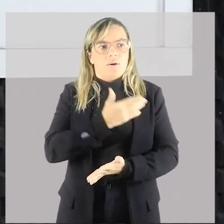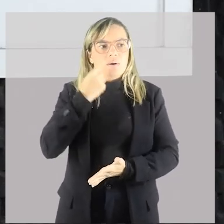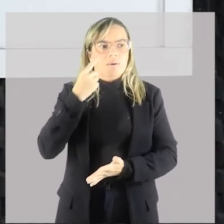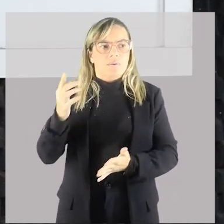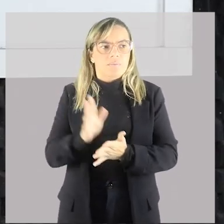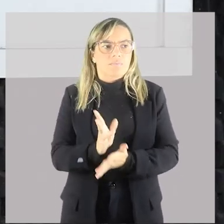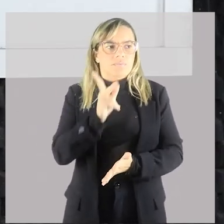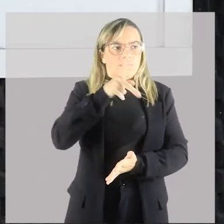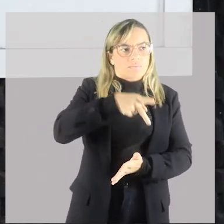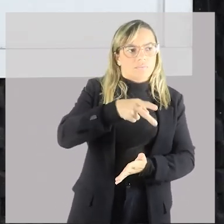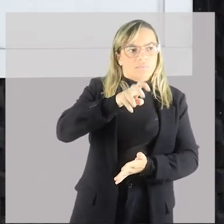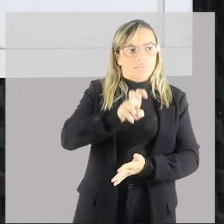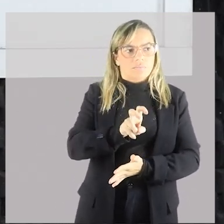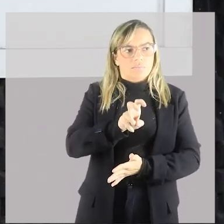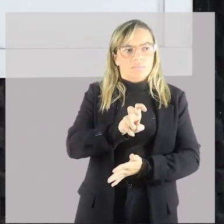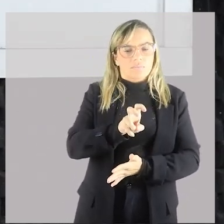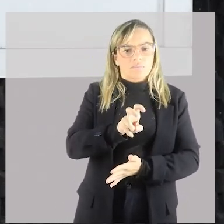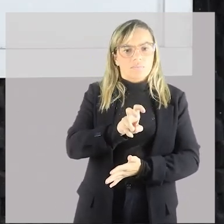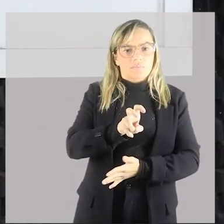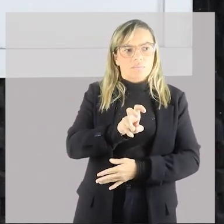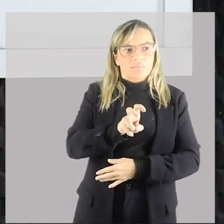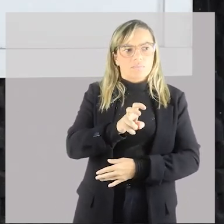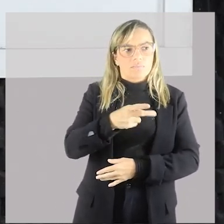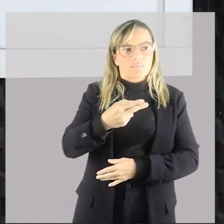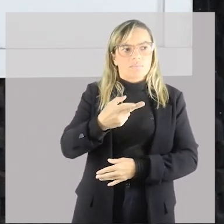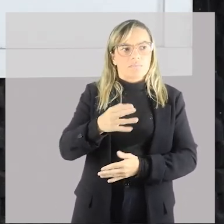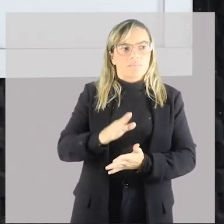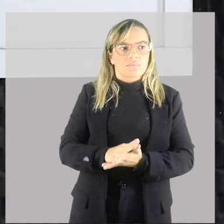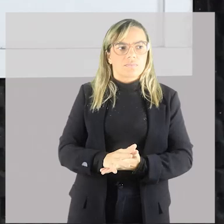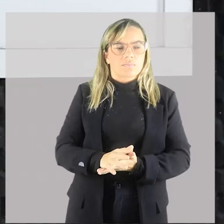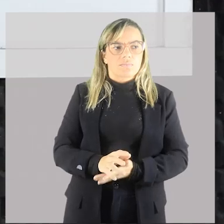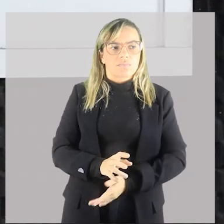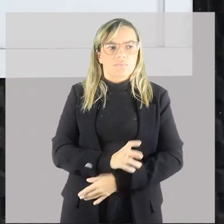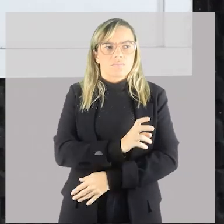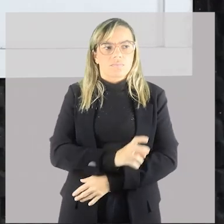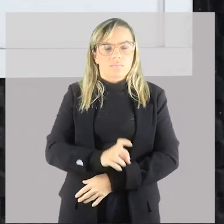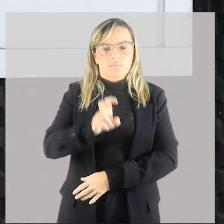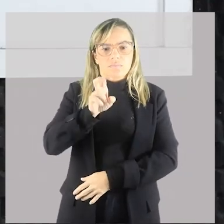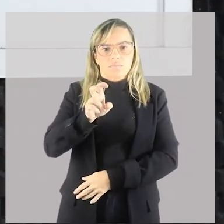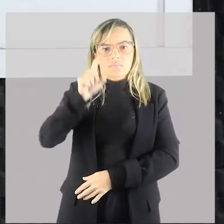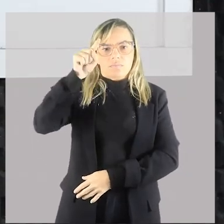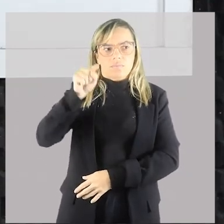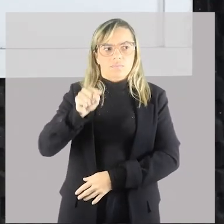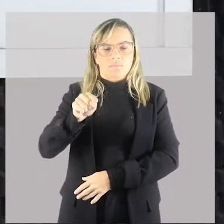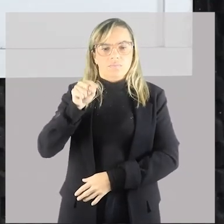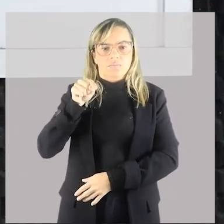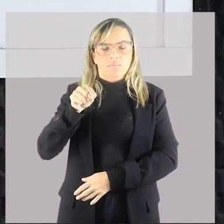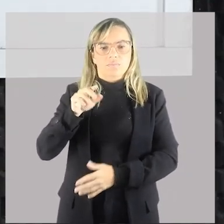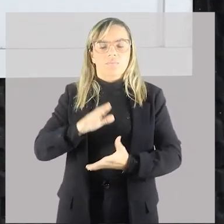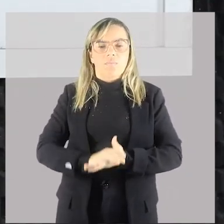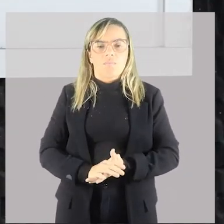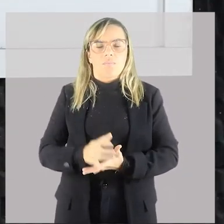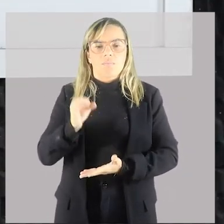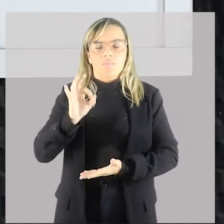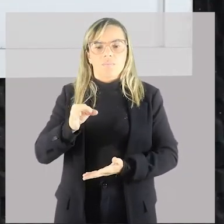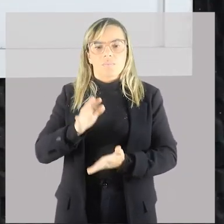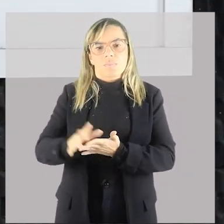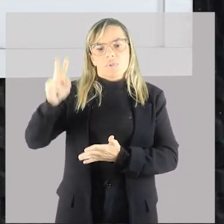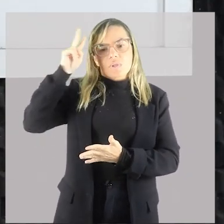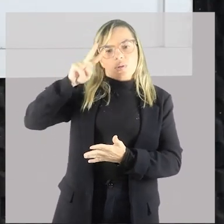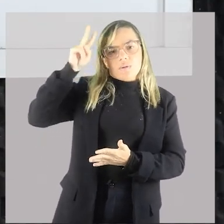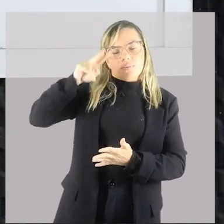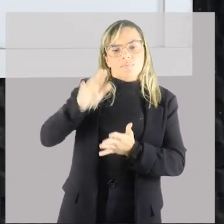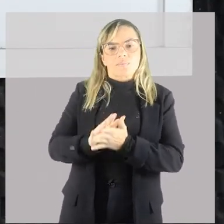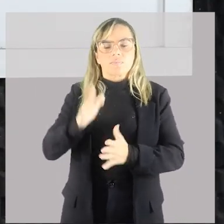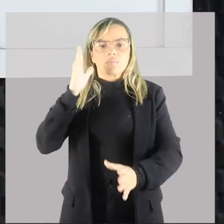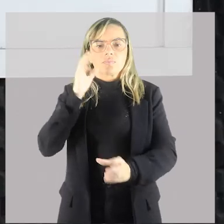Então, a permutação de 5 elementos vai ser igual a 5 fatorial, ó. Certo? Lembrando como é que